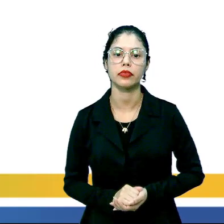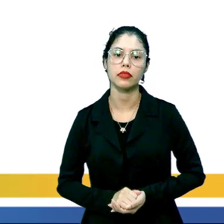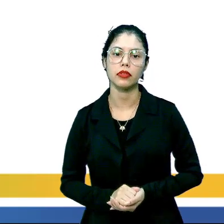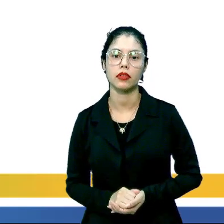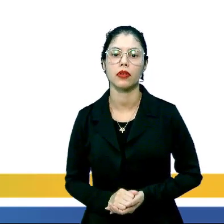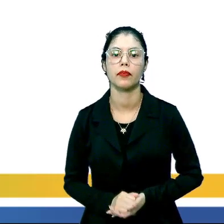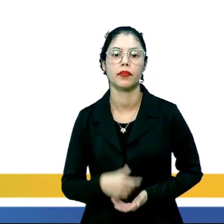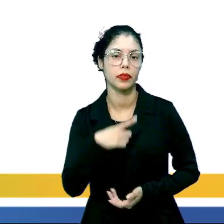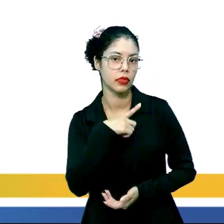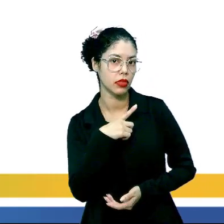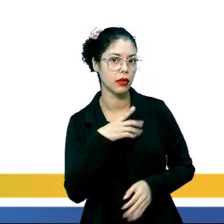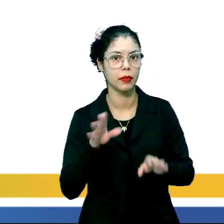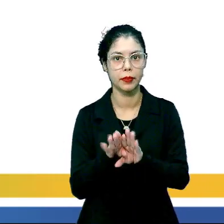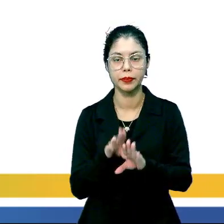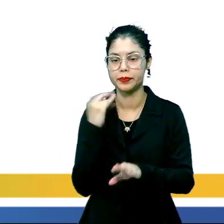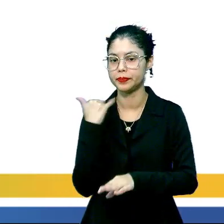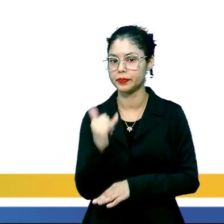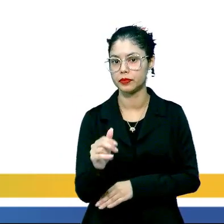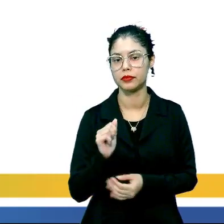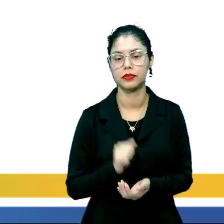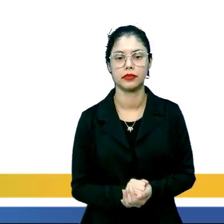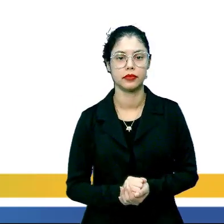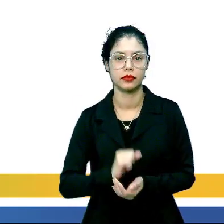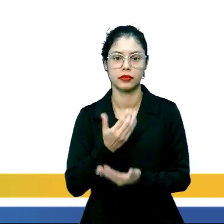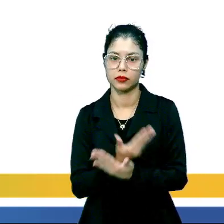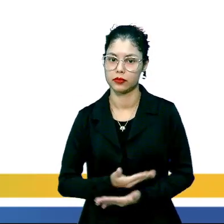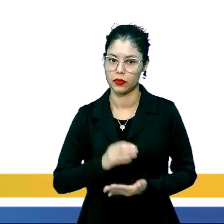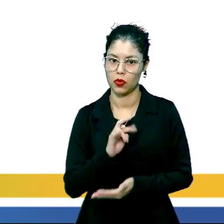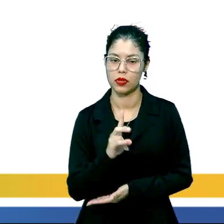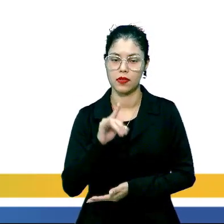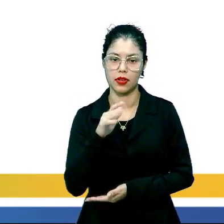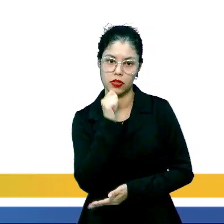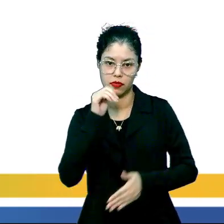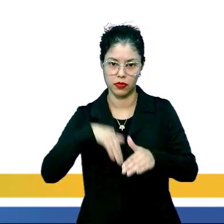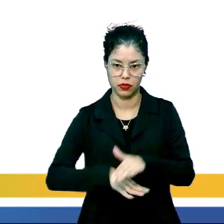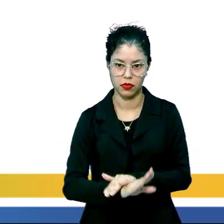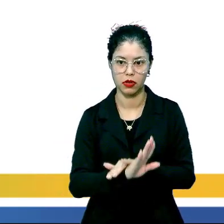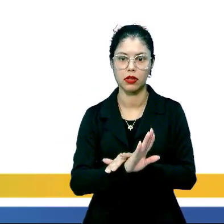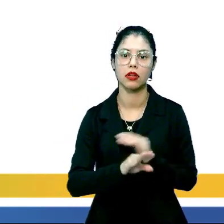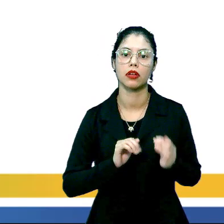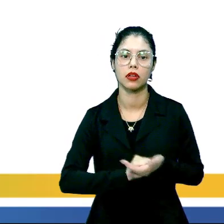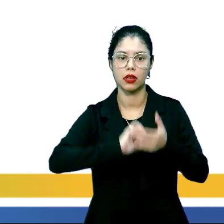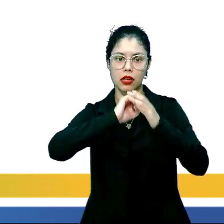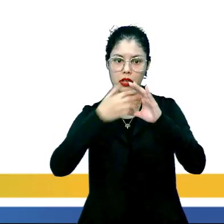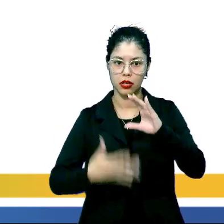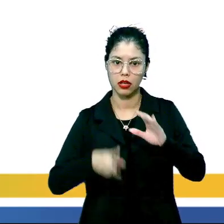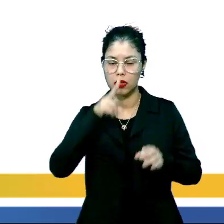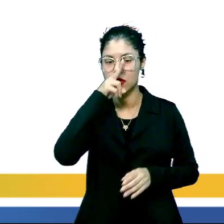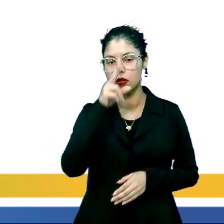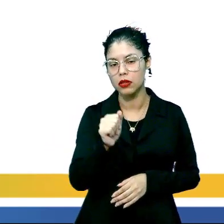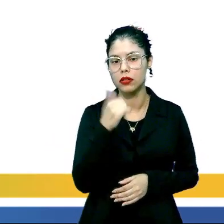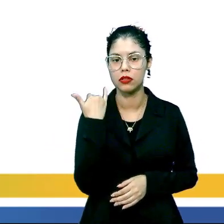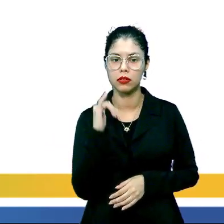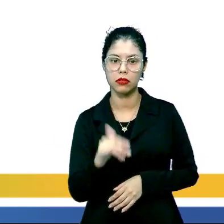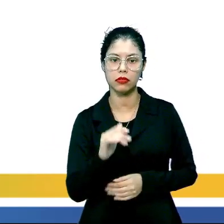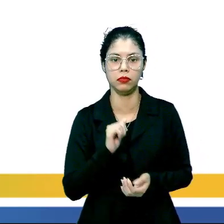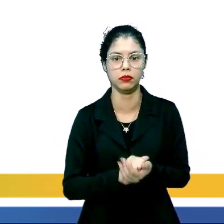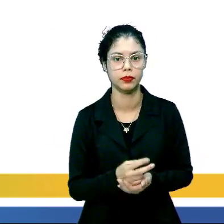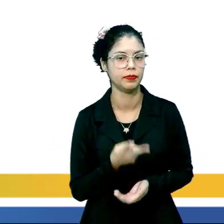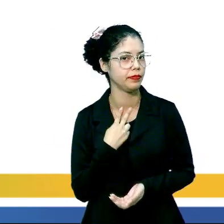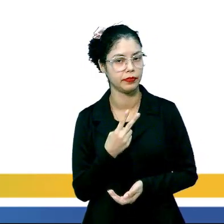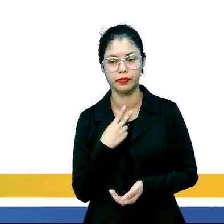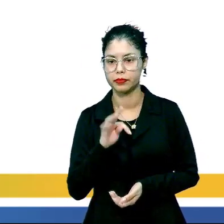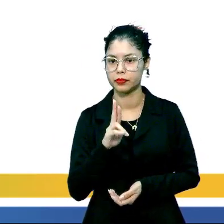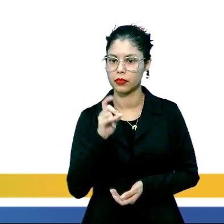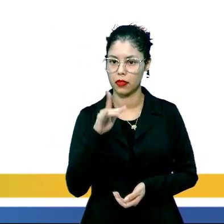esse tipo de energia potencial nós chamamos de conservativa. E a característica dessa energia é que ele não depende